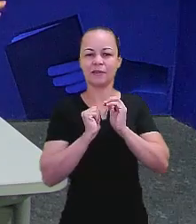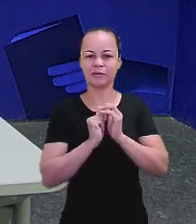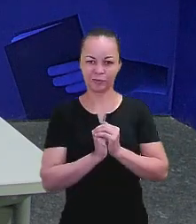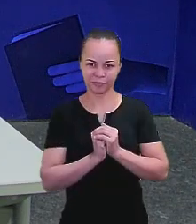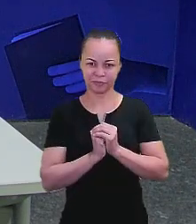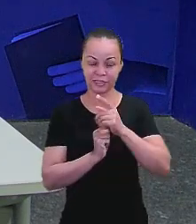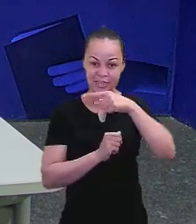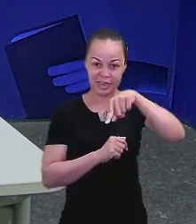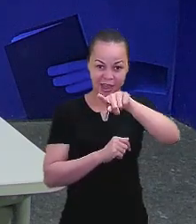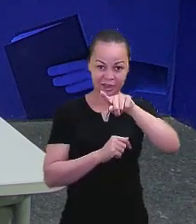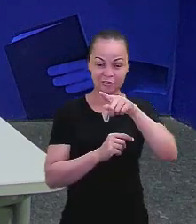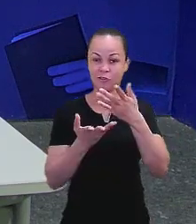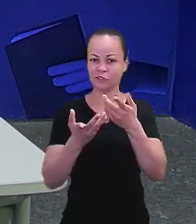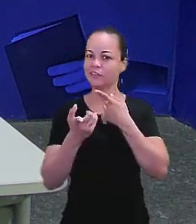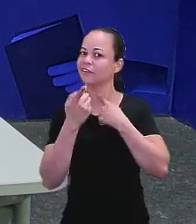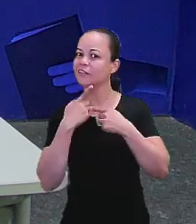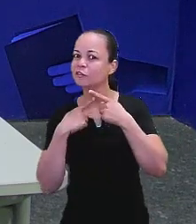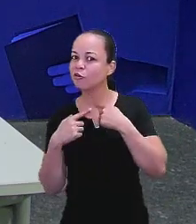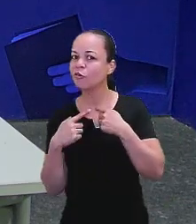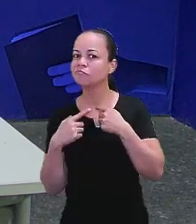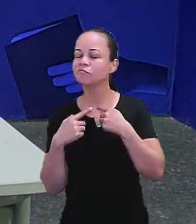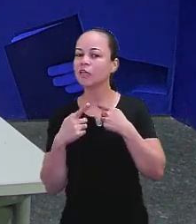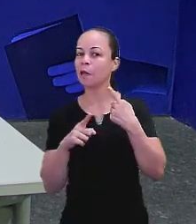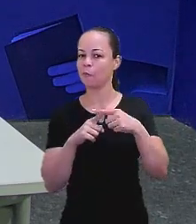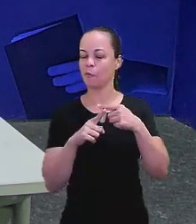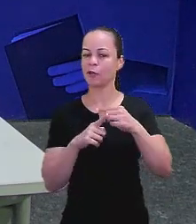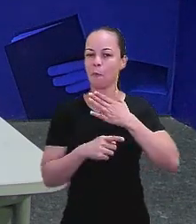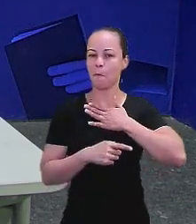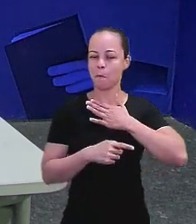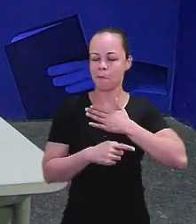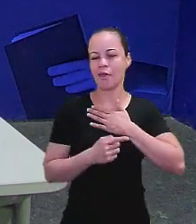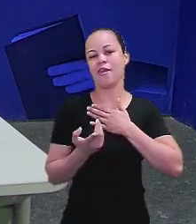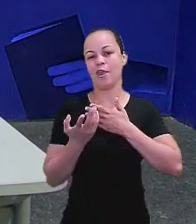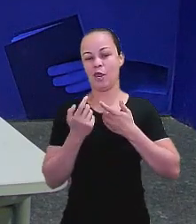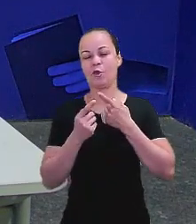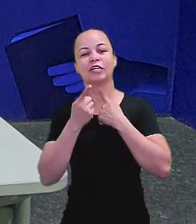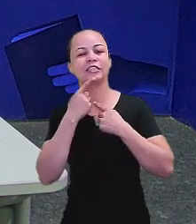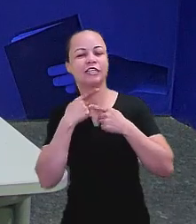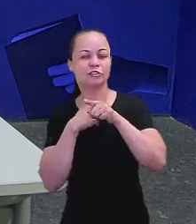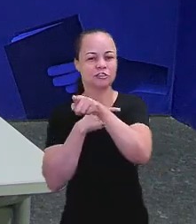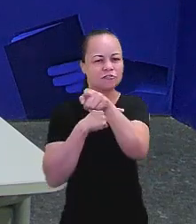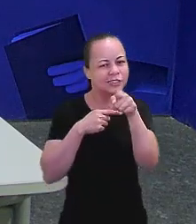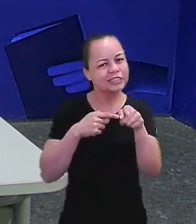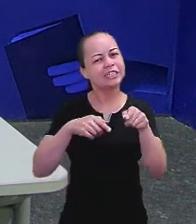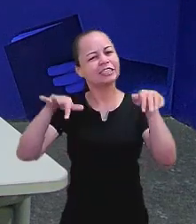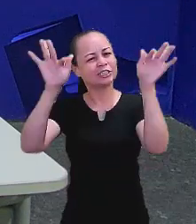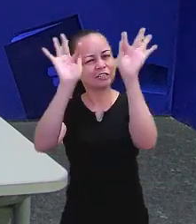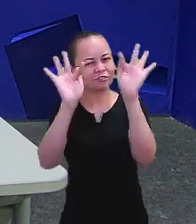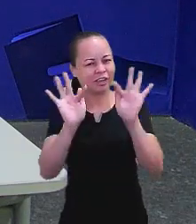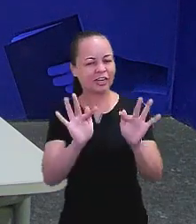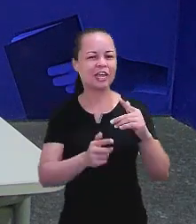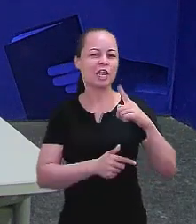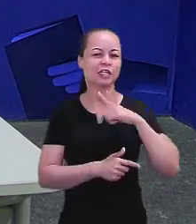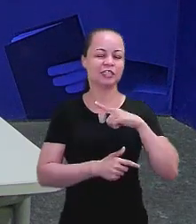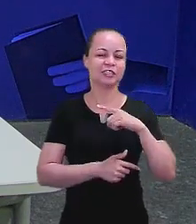E aí, você desejou? Porque o meu desejo é que você seja muito feliz e tenha um